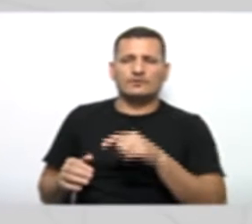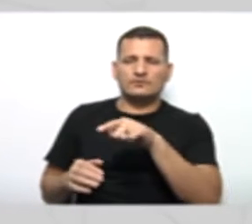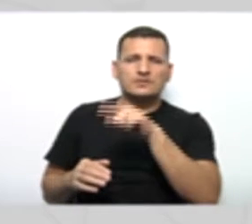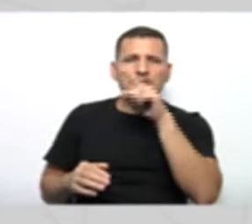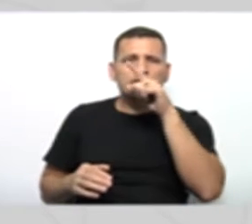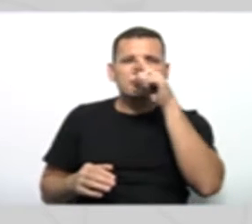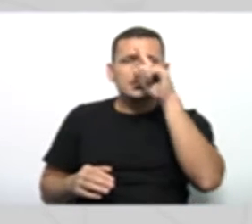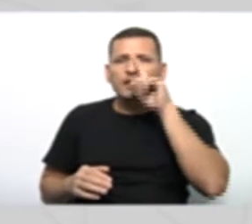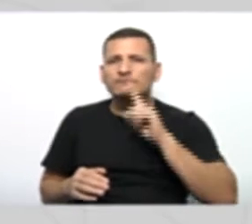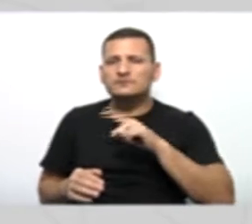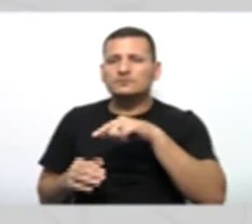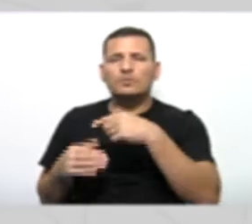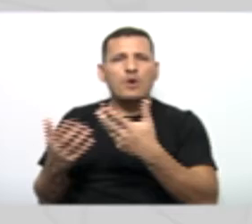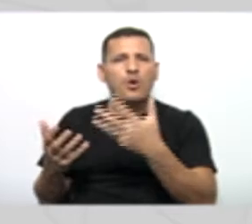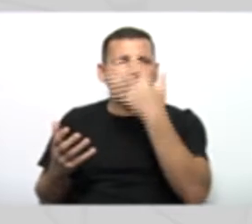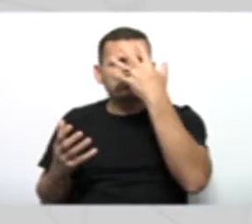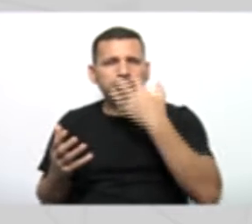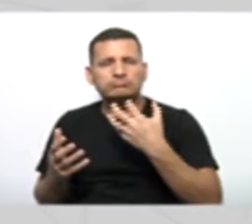dessas liberações.